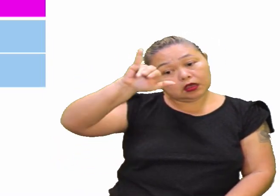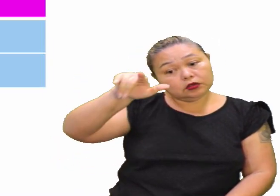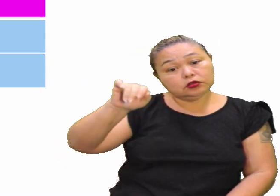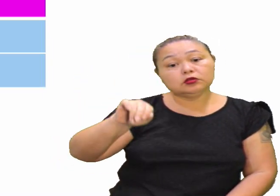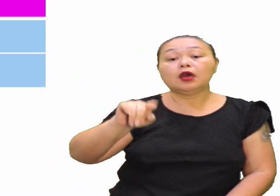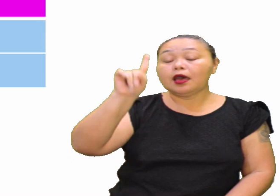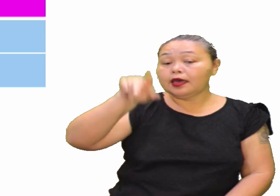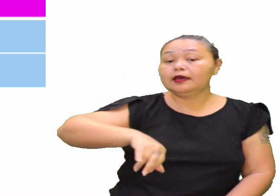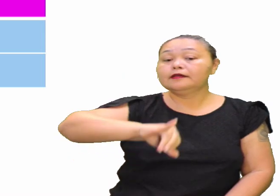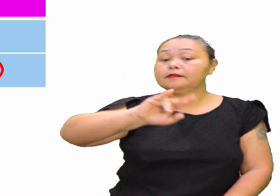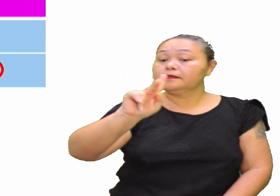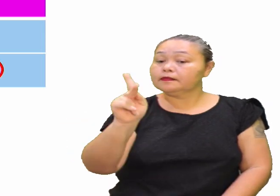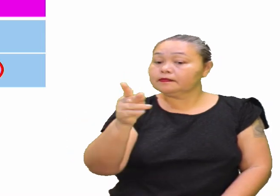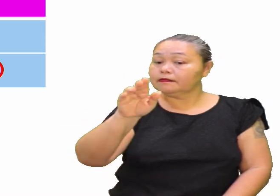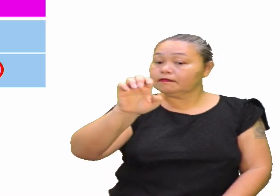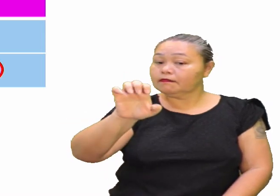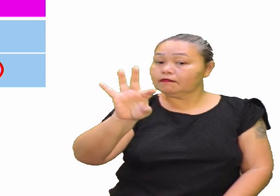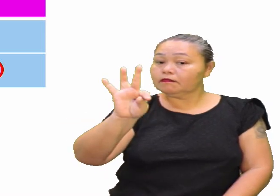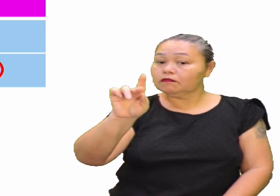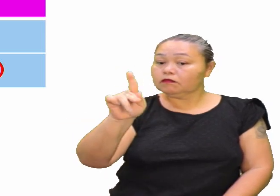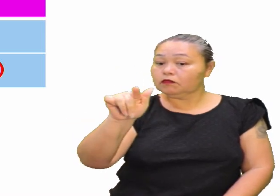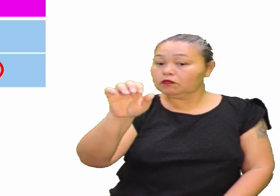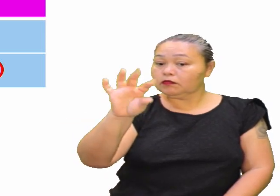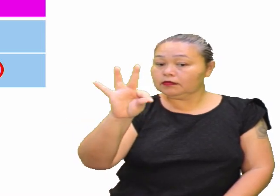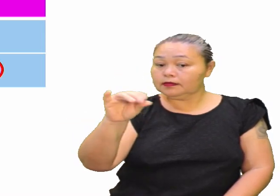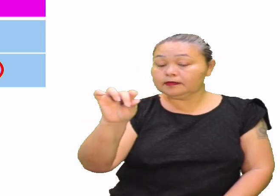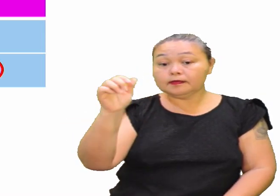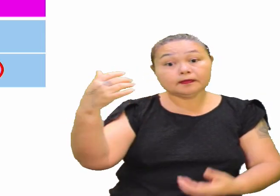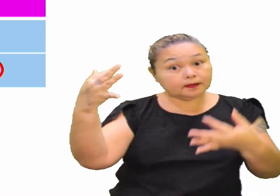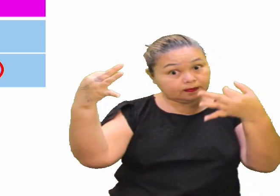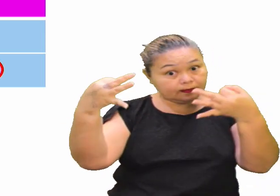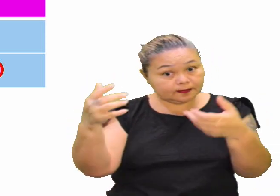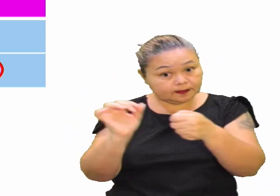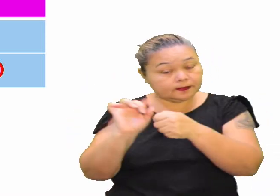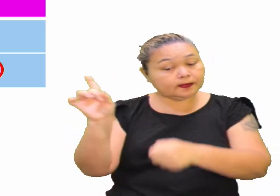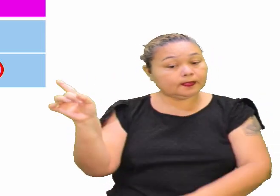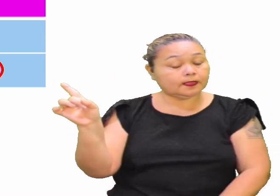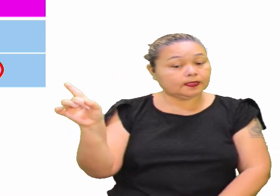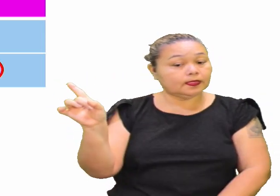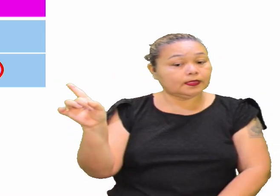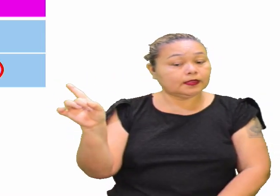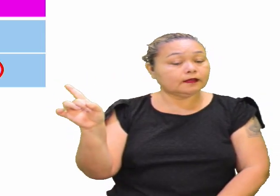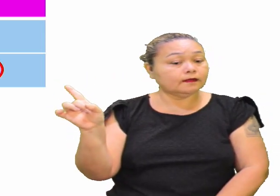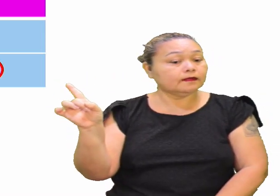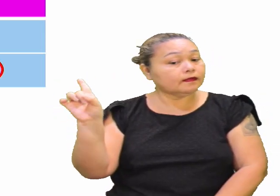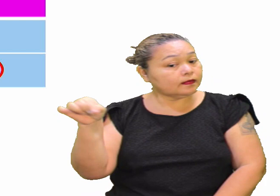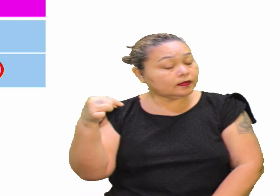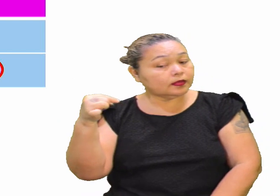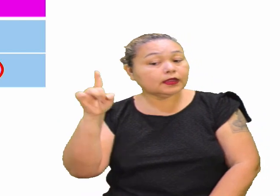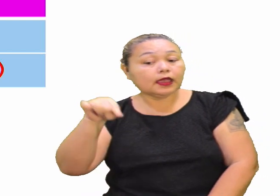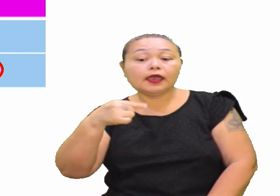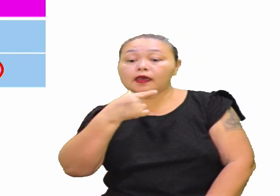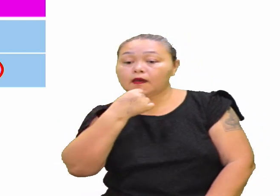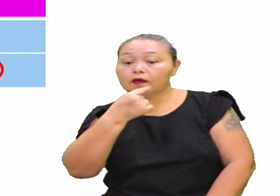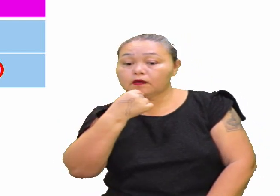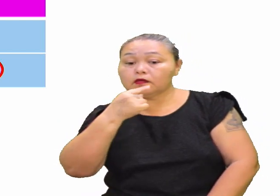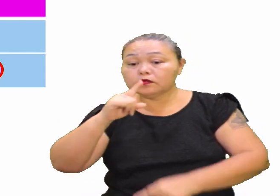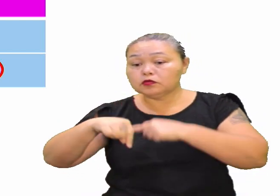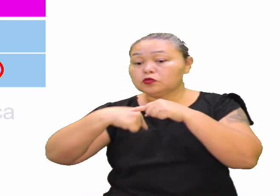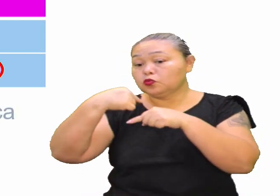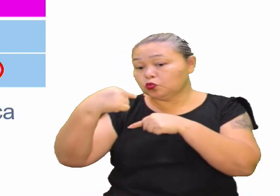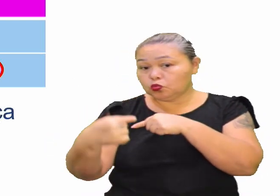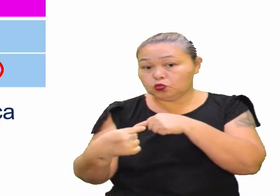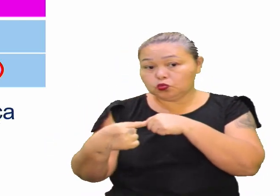da mãe. Agora, a gente não sabe aqui, ó, se Júlia recebeu o D com defeito da mãe